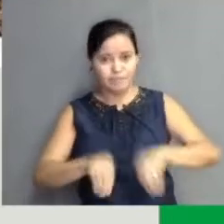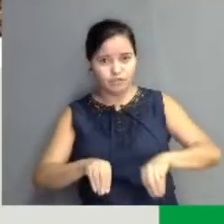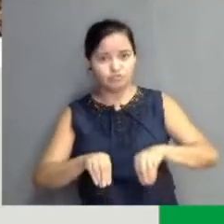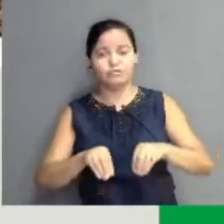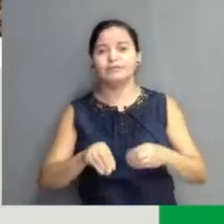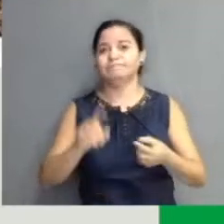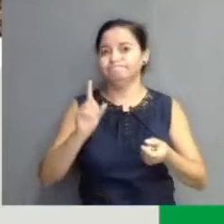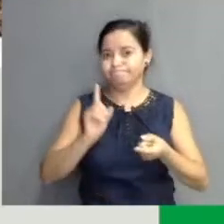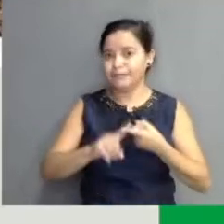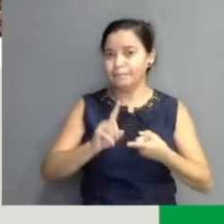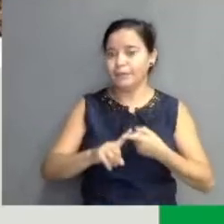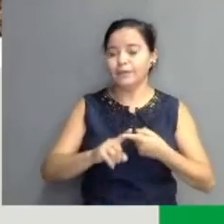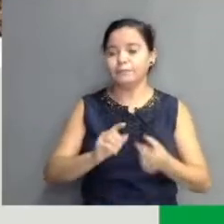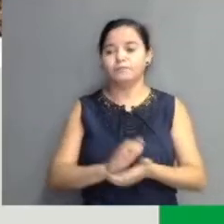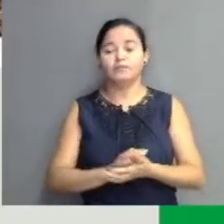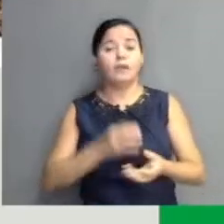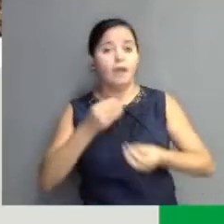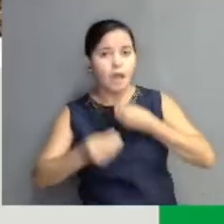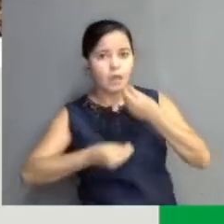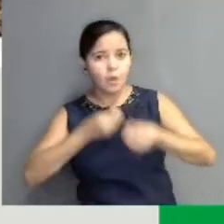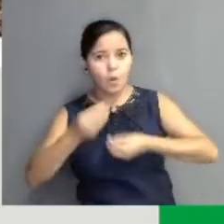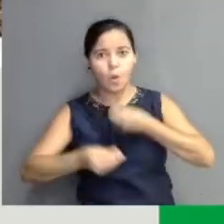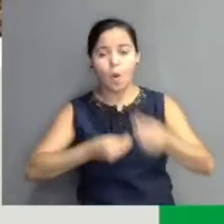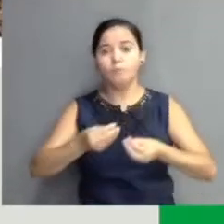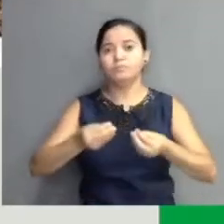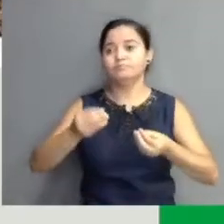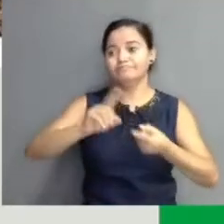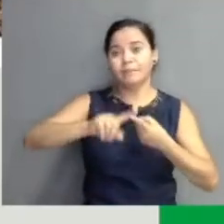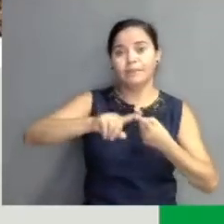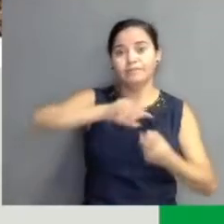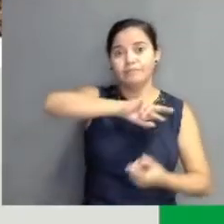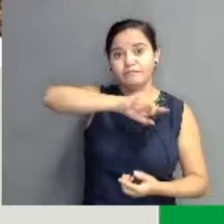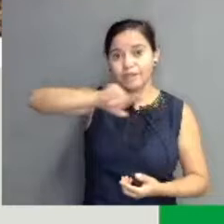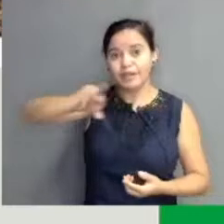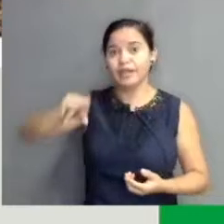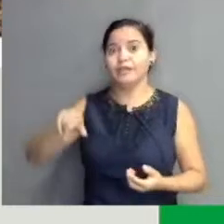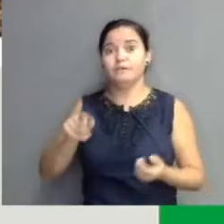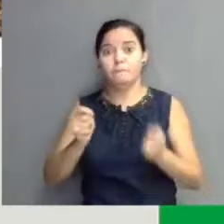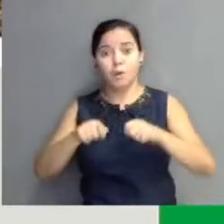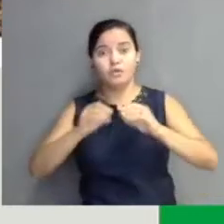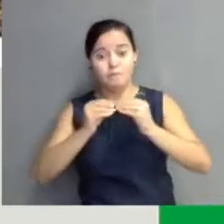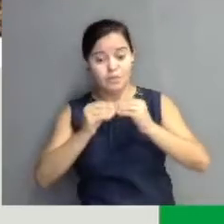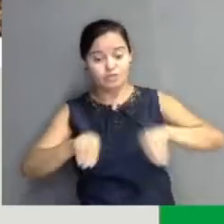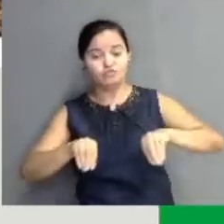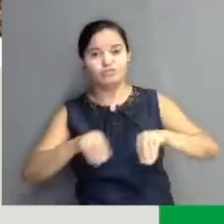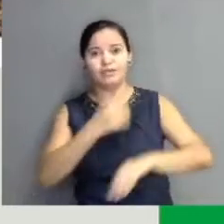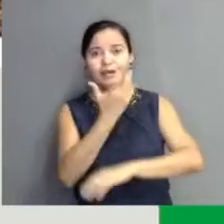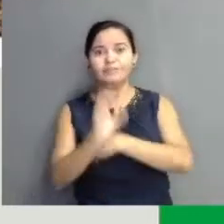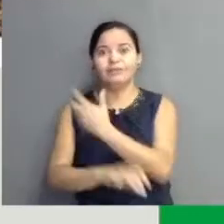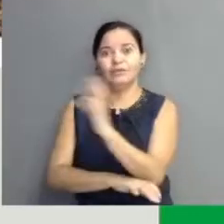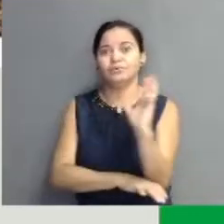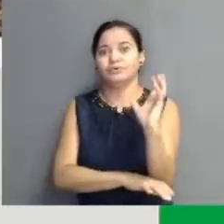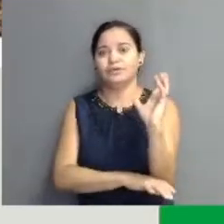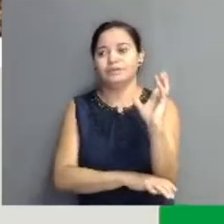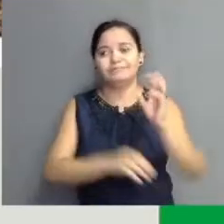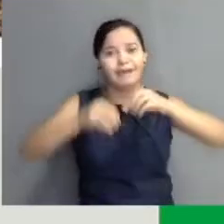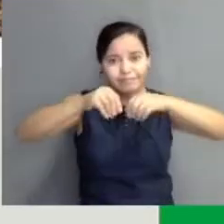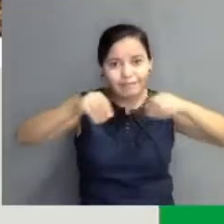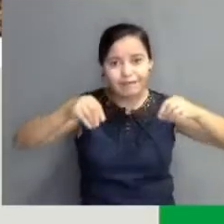comprometer a nossa oferta hídrica, ou seja, os lençóis freáticos. Então você vê aqui a gravidade de quando a gente fala dos lixões,